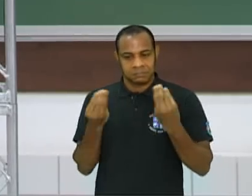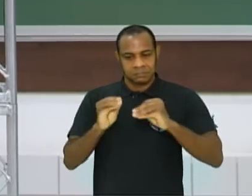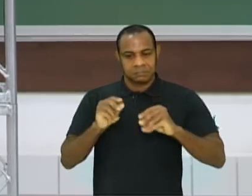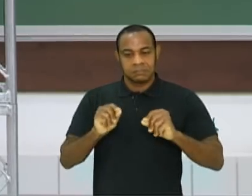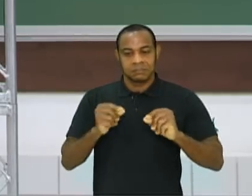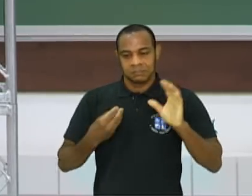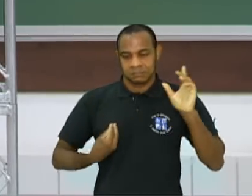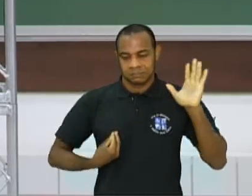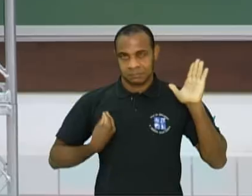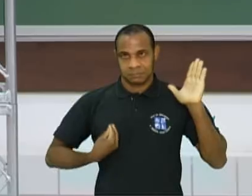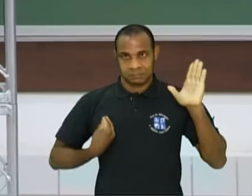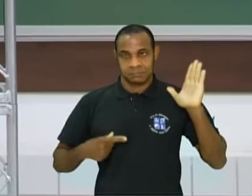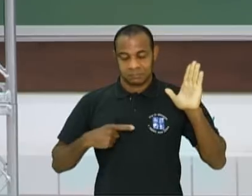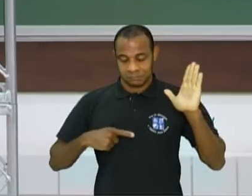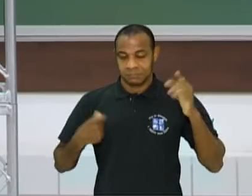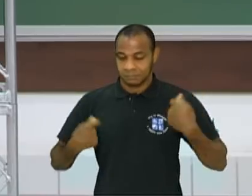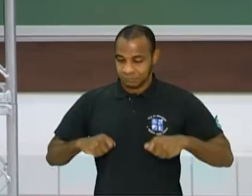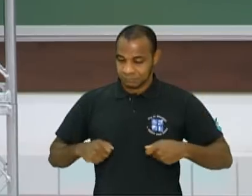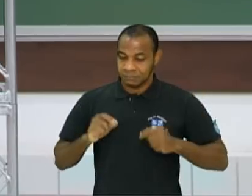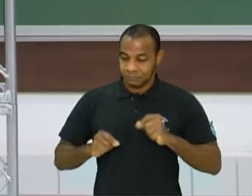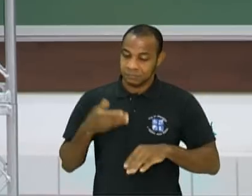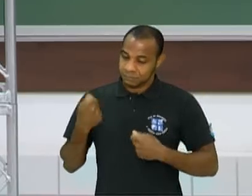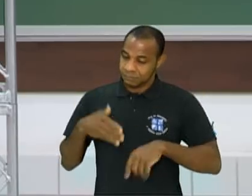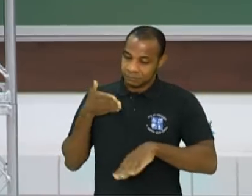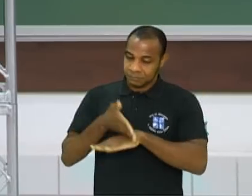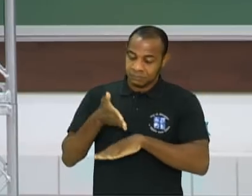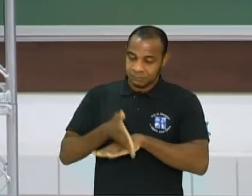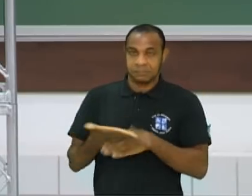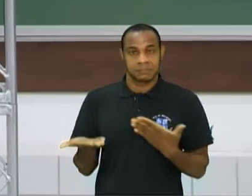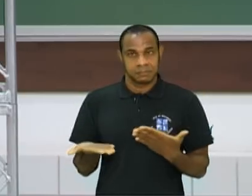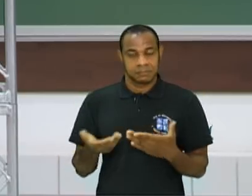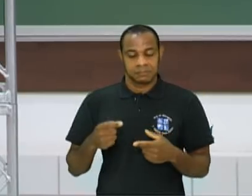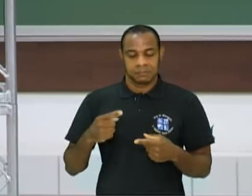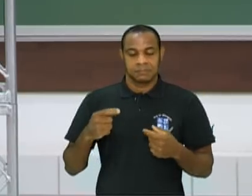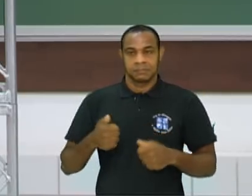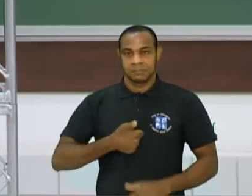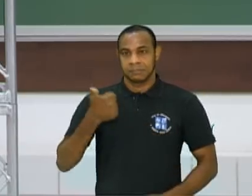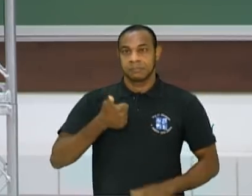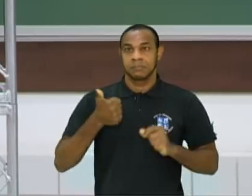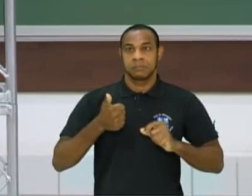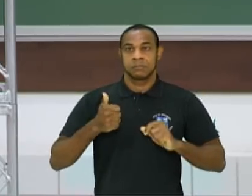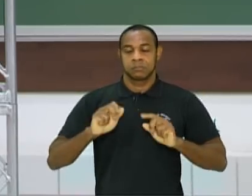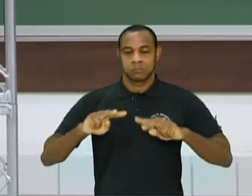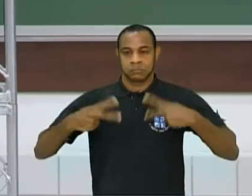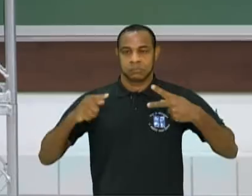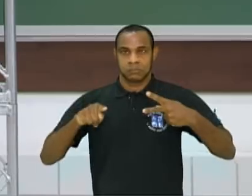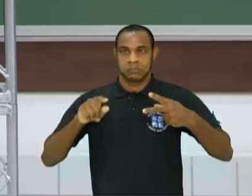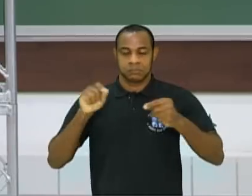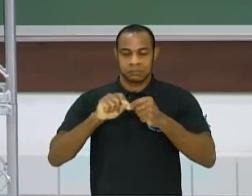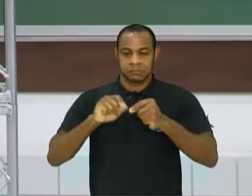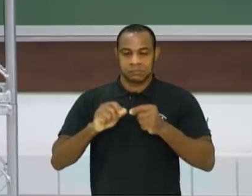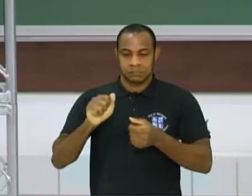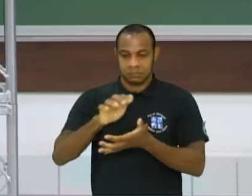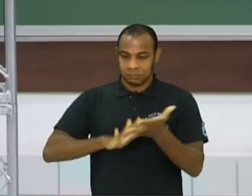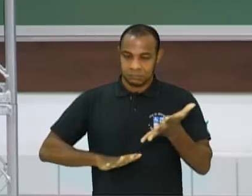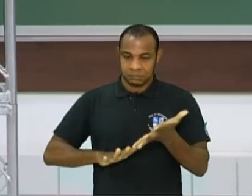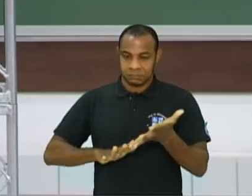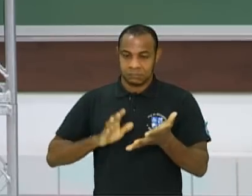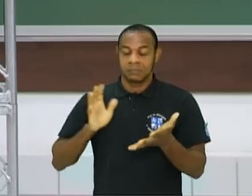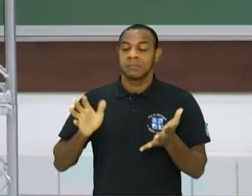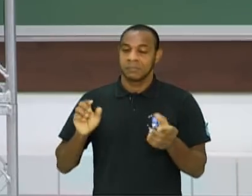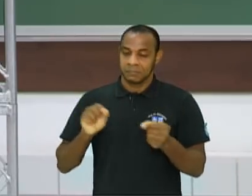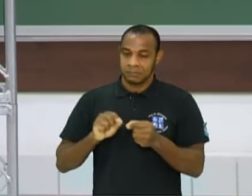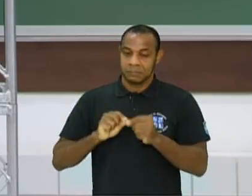sua frequência. Para isso, você precisa acessar o primeiro link que tem lá, resolver a atividade, para você garantir a